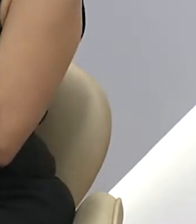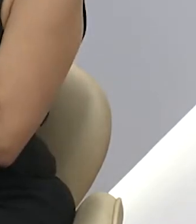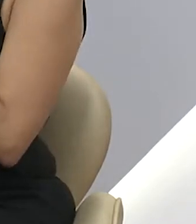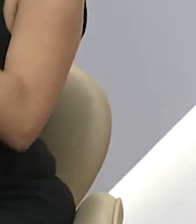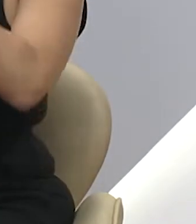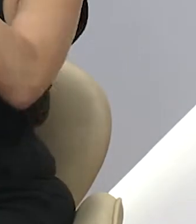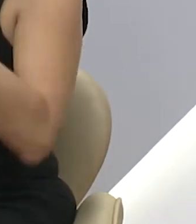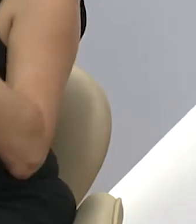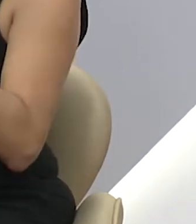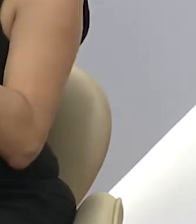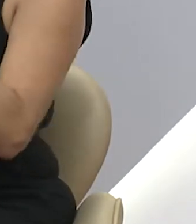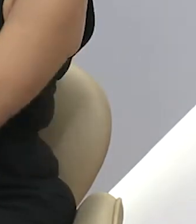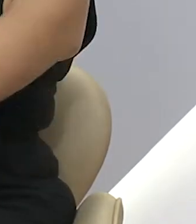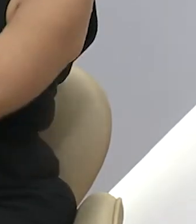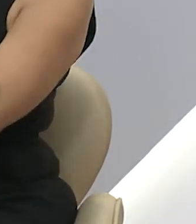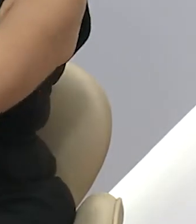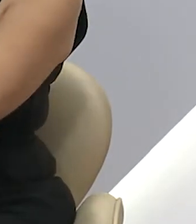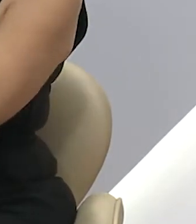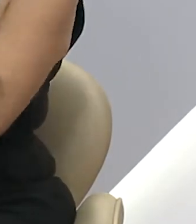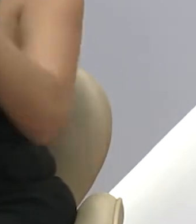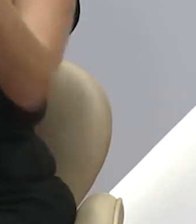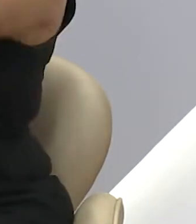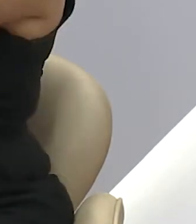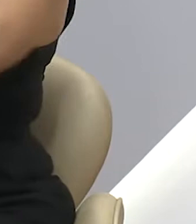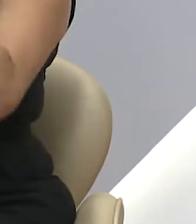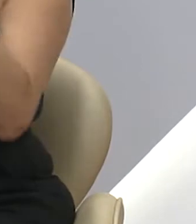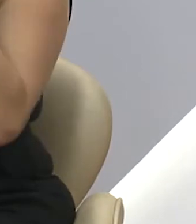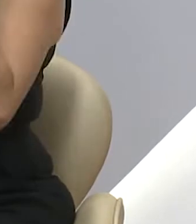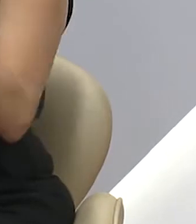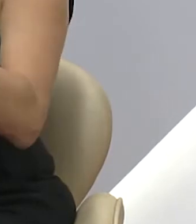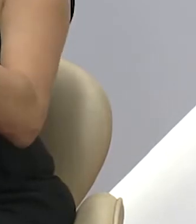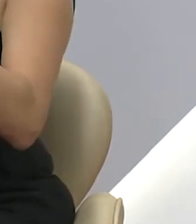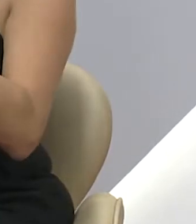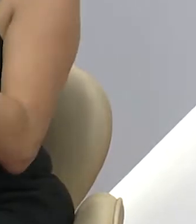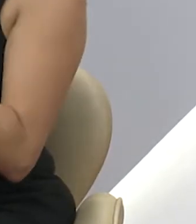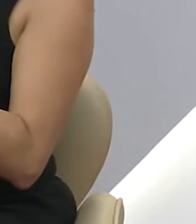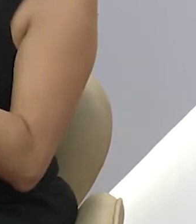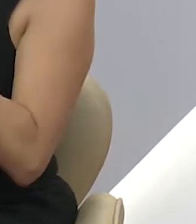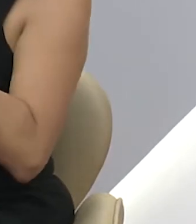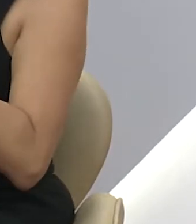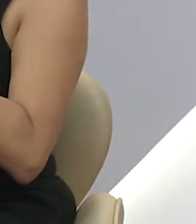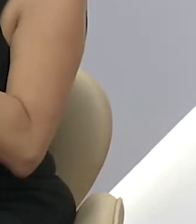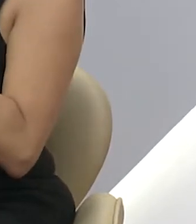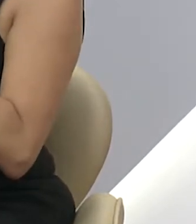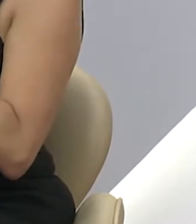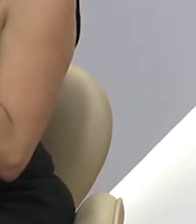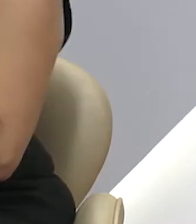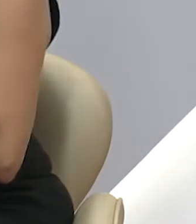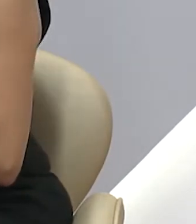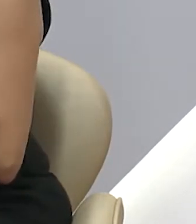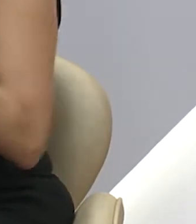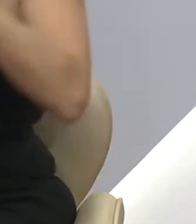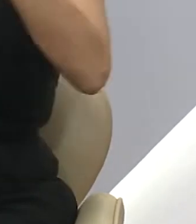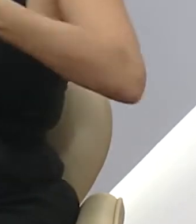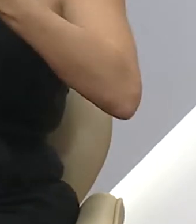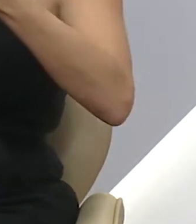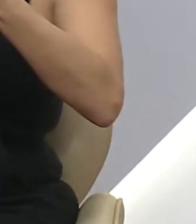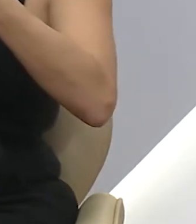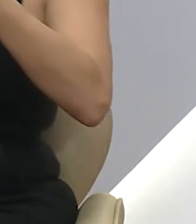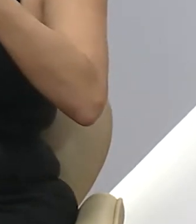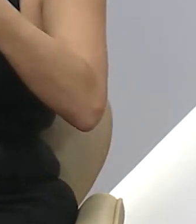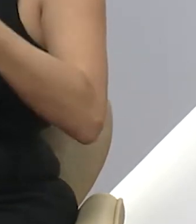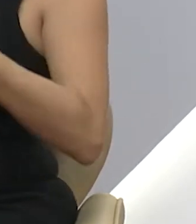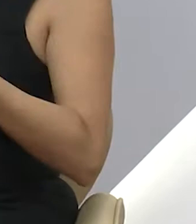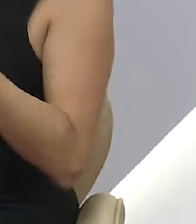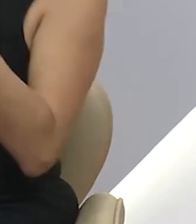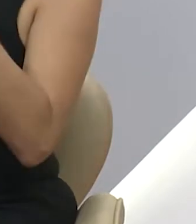lutamos, continuamos a nossa luta justamente para que a sociedade compreenda que nós temos uma língua e que